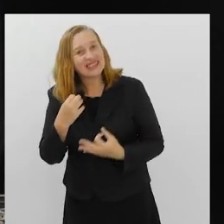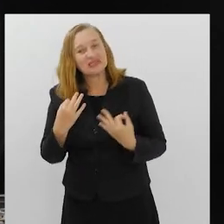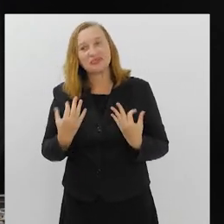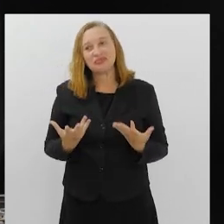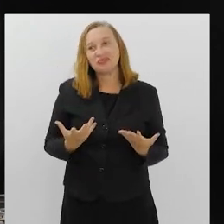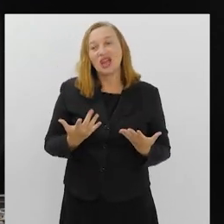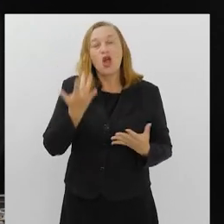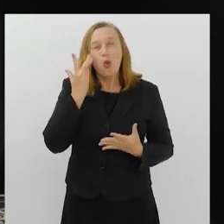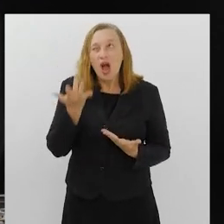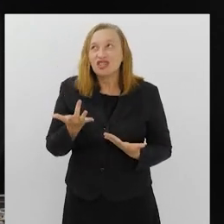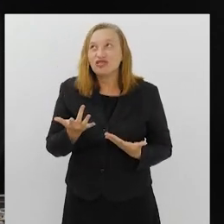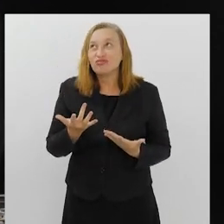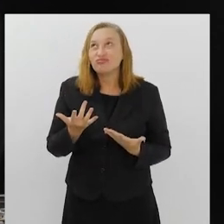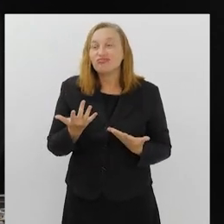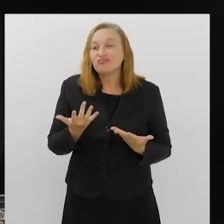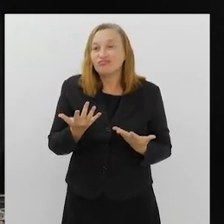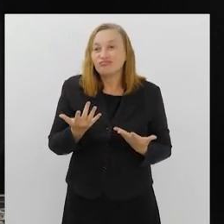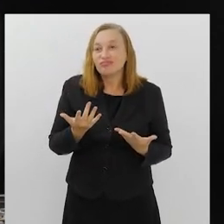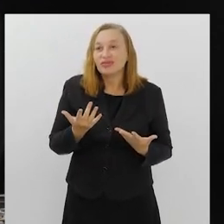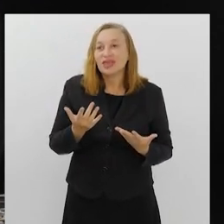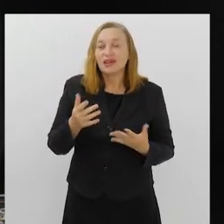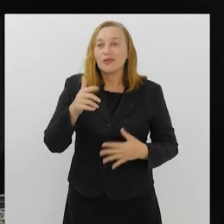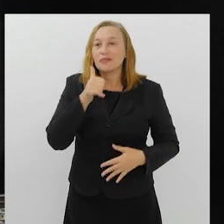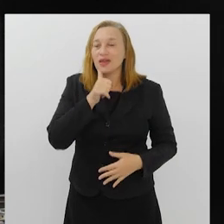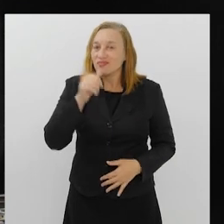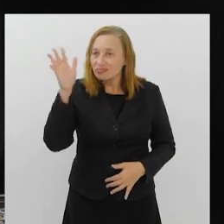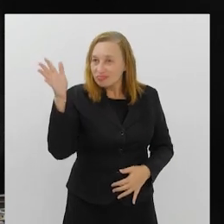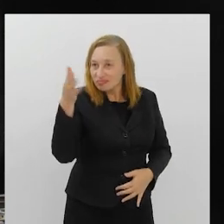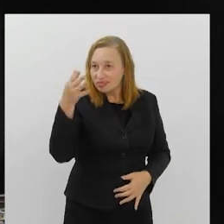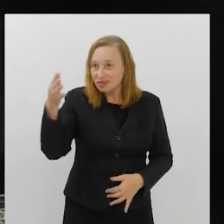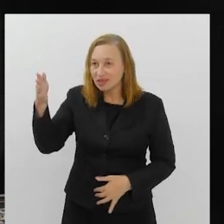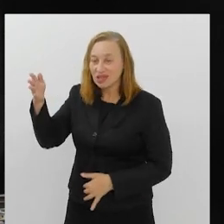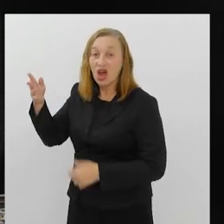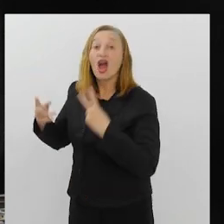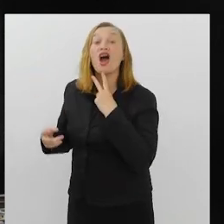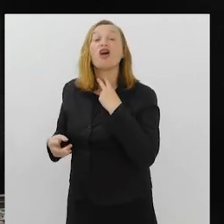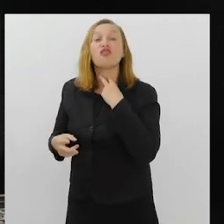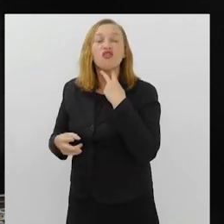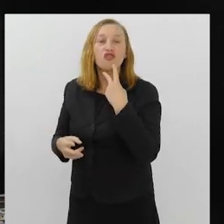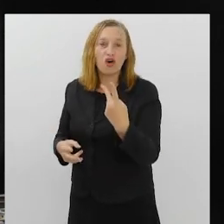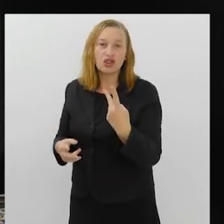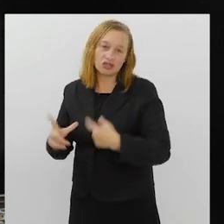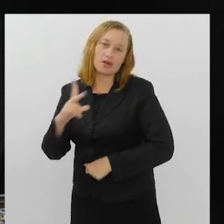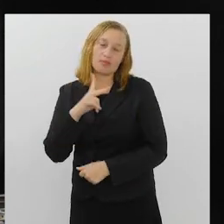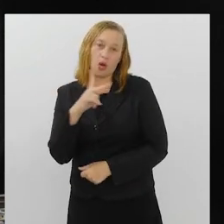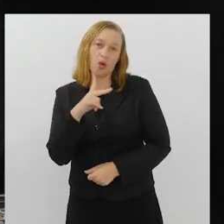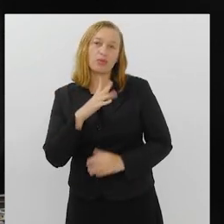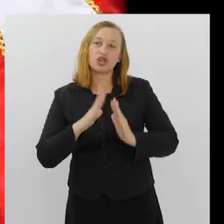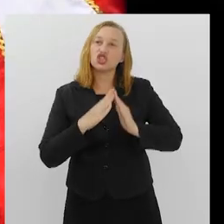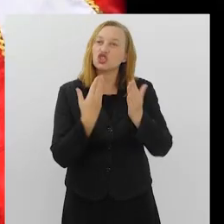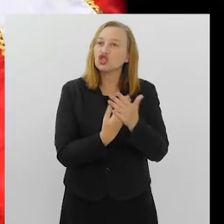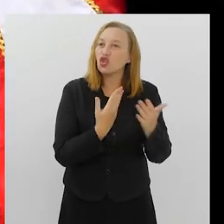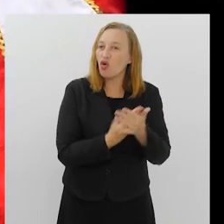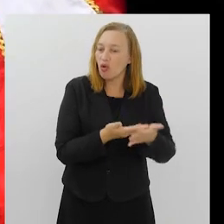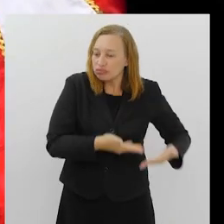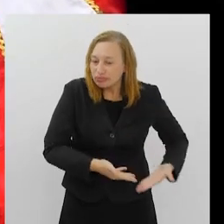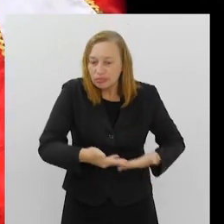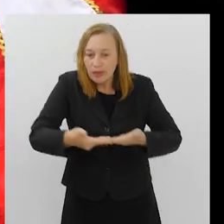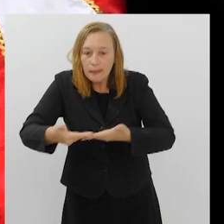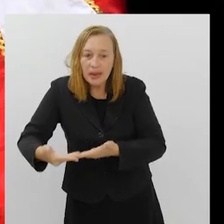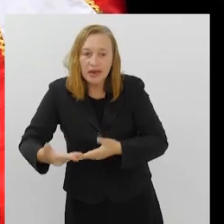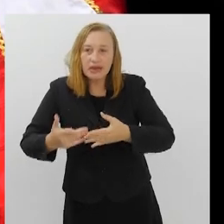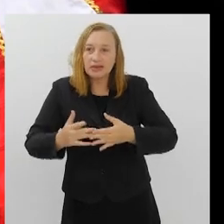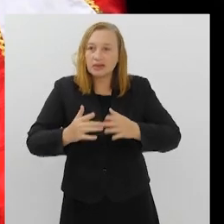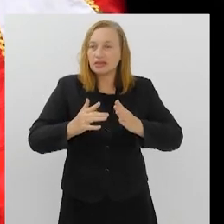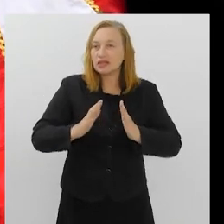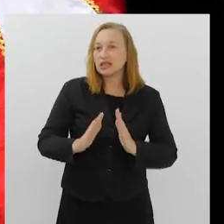muito bonita, então acho que a porta-bandeira acaba sendo a porta-voz da própria escola, né? De receber